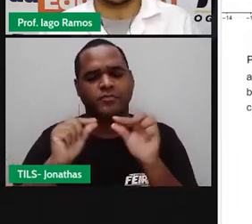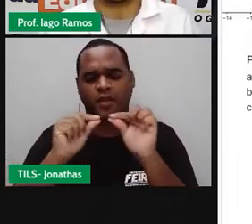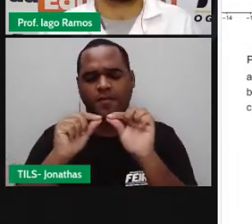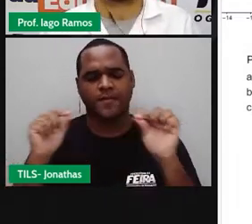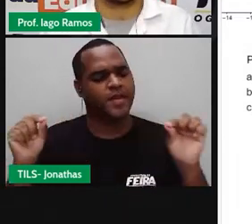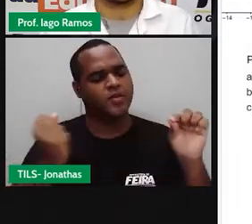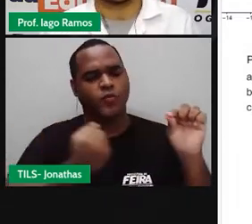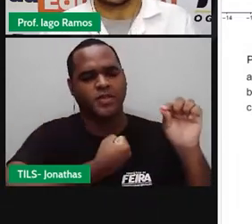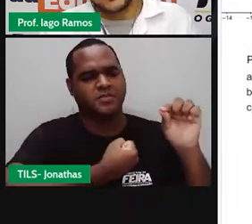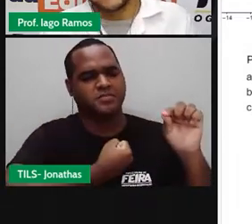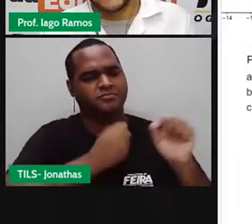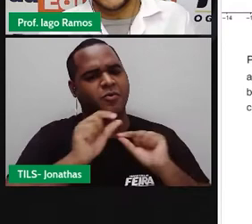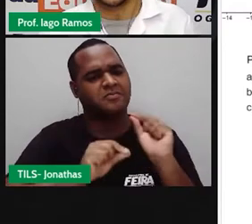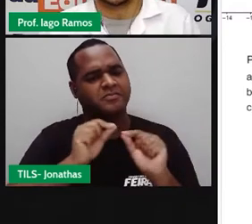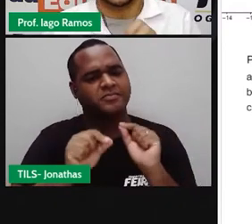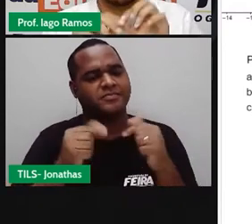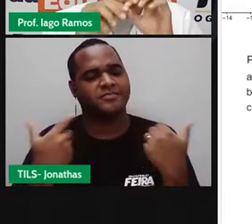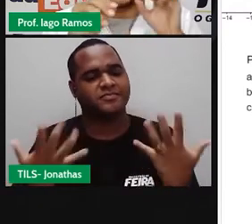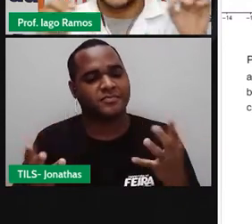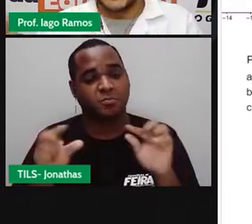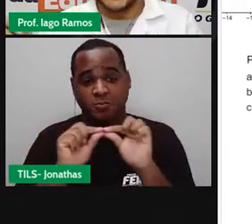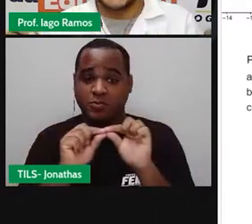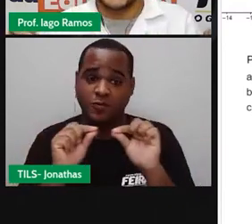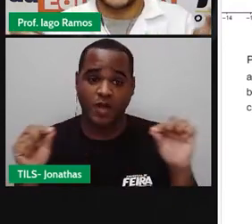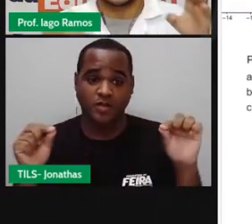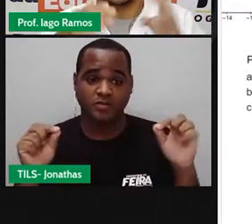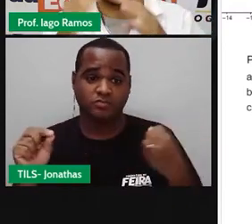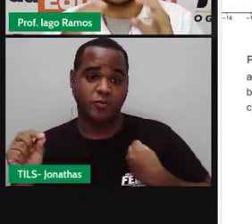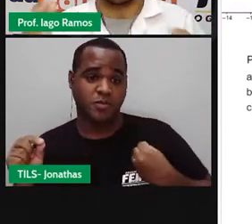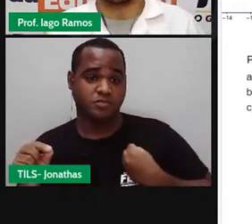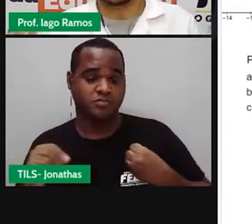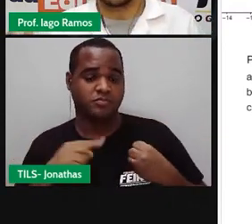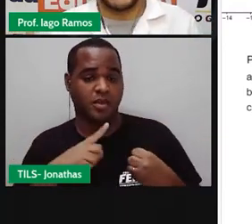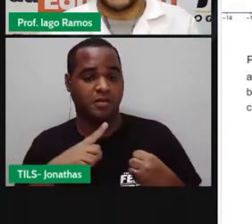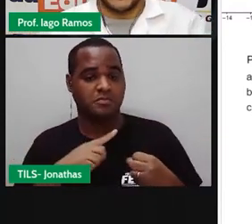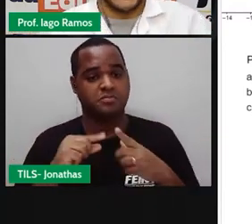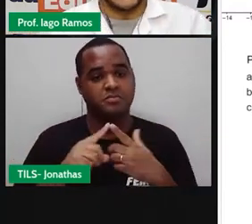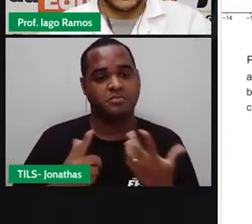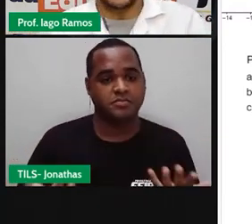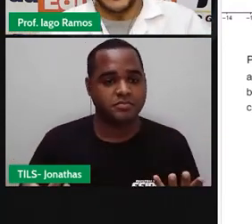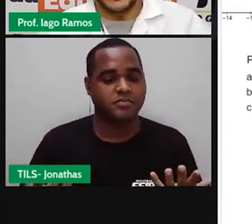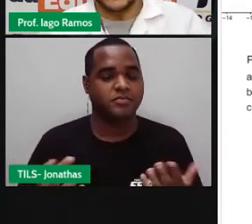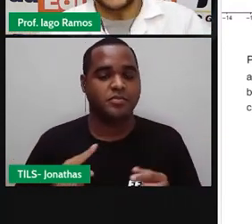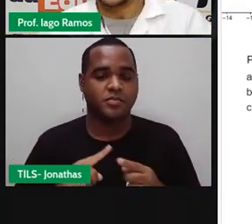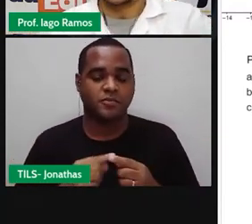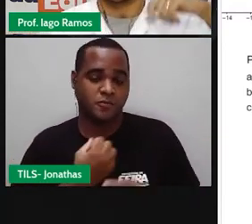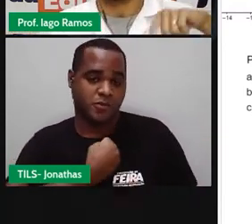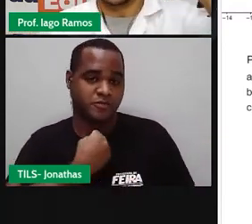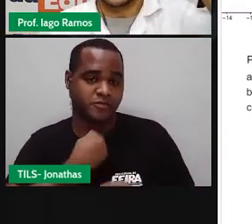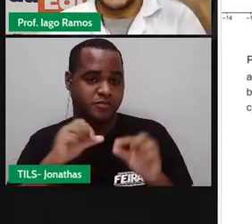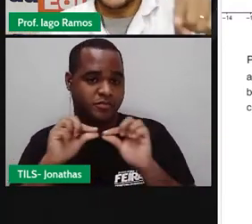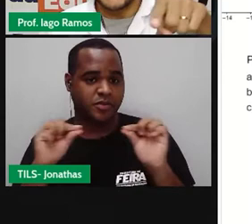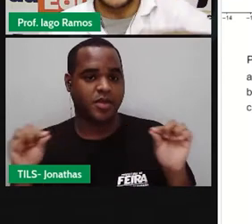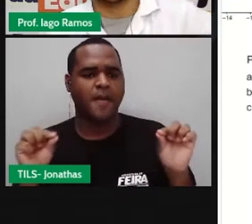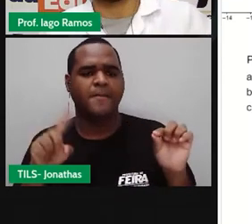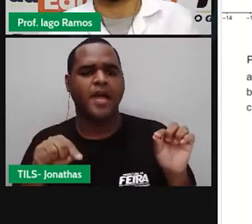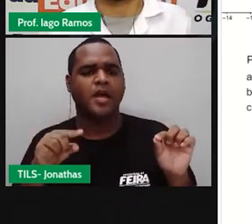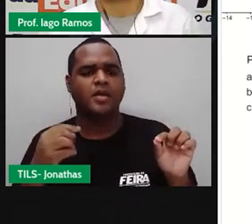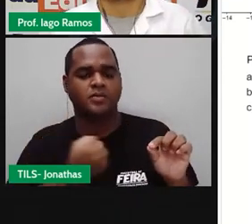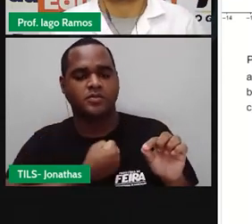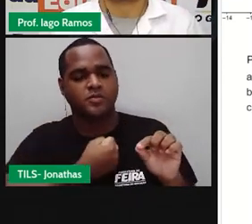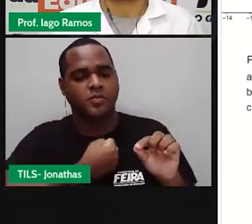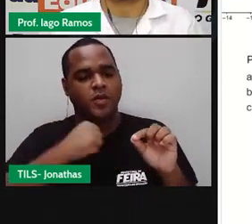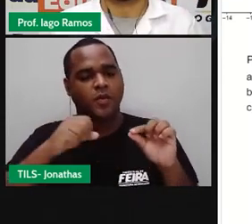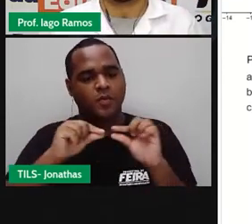o que é a reta numérica, né? É uma reta e nessa reta é colocado números, reta numérica. Só que essa reta que